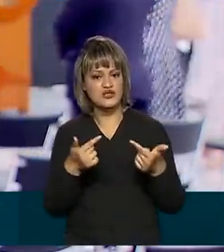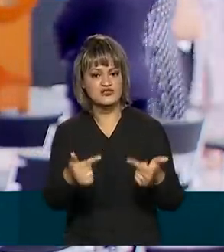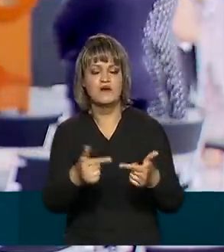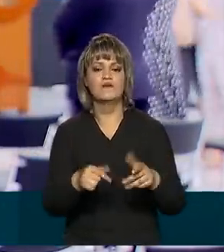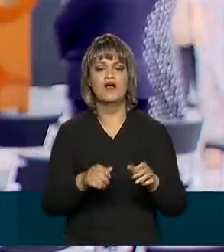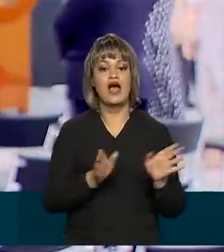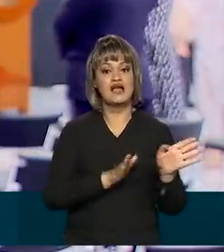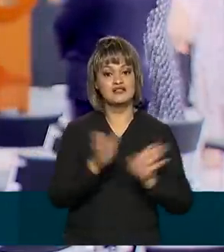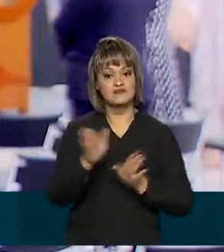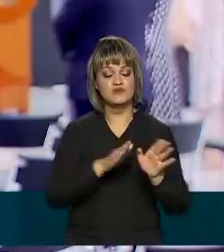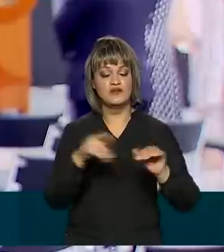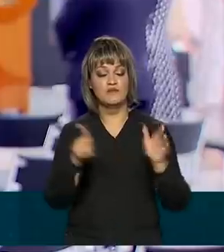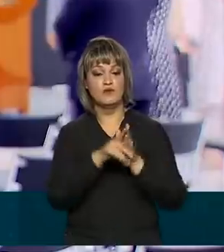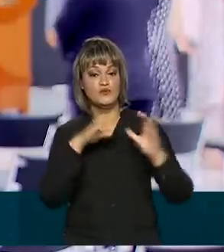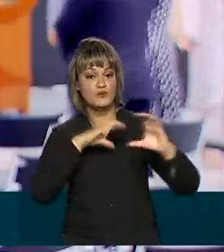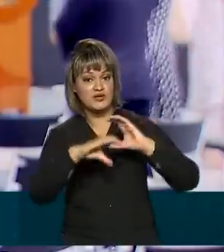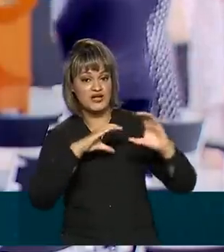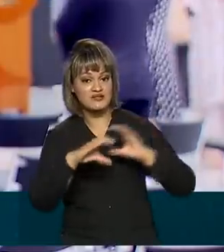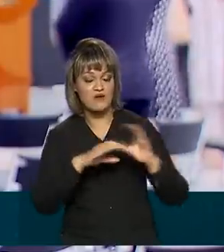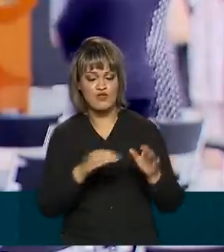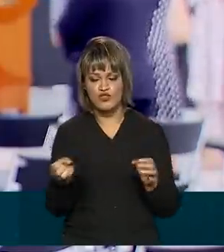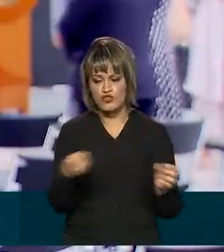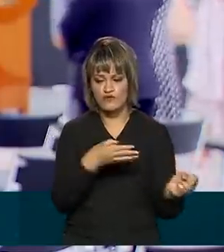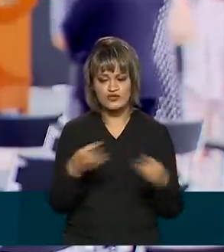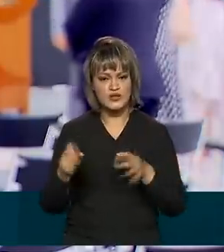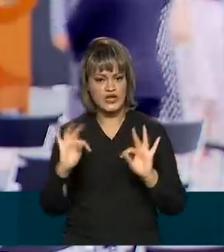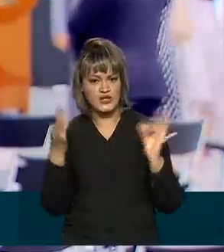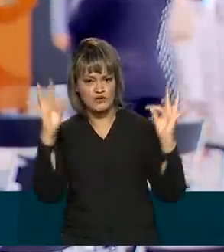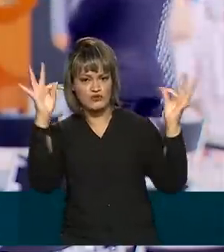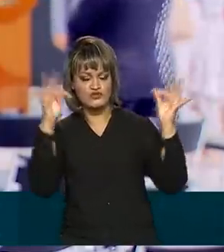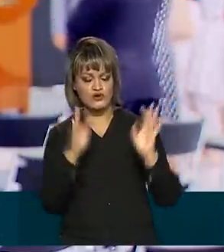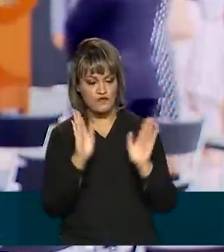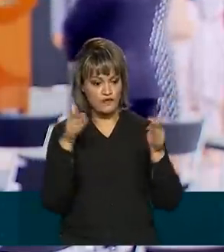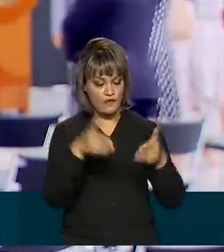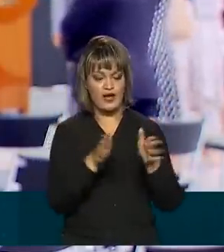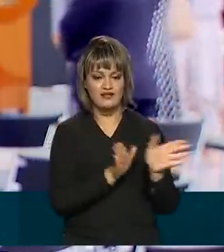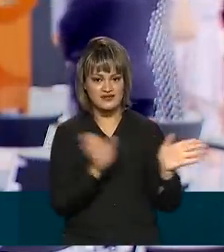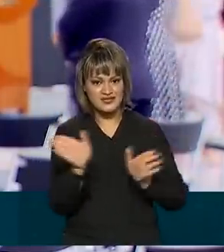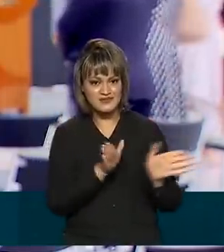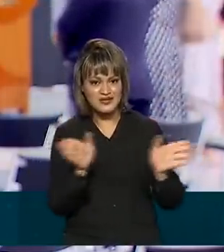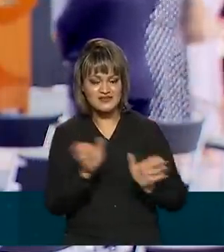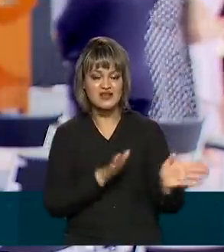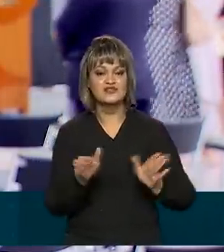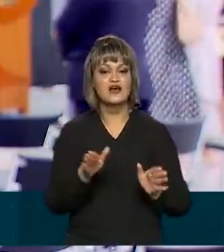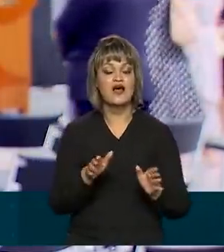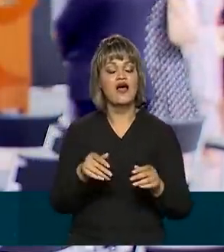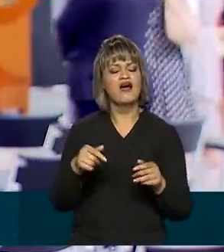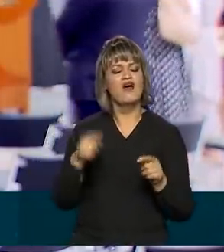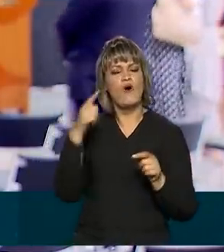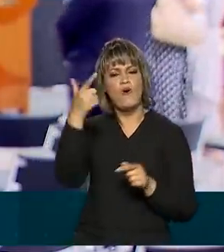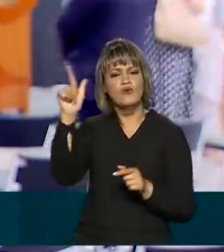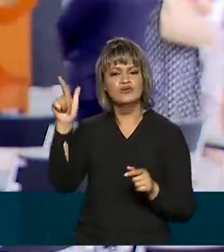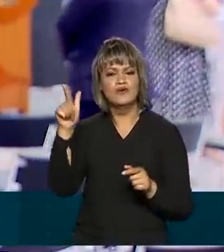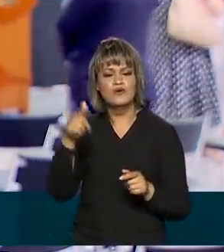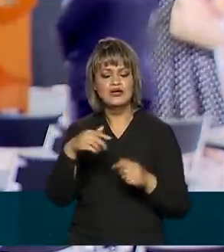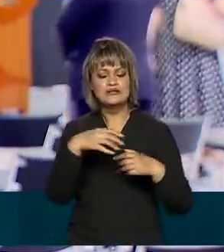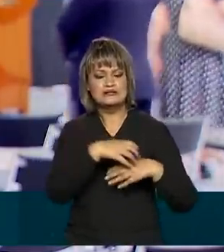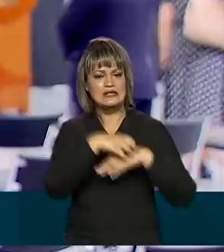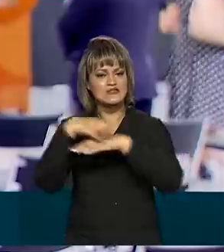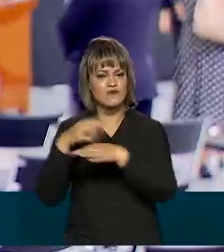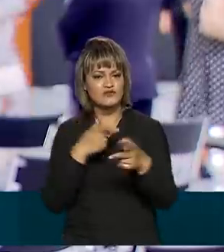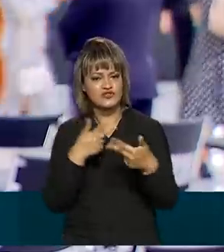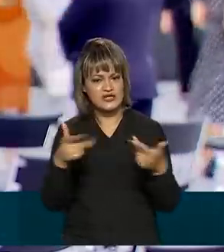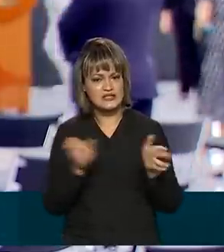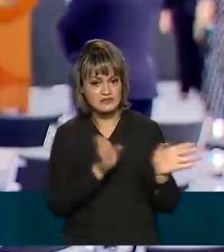acessibilidade comunicacional, inovação tecnológica em acessibilidade, acessibilidade de transportes